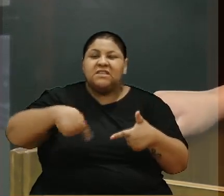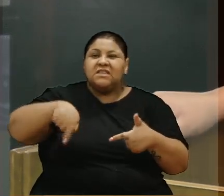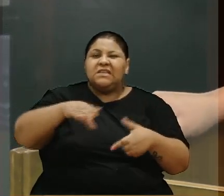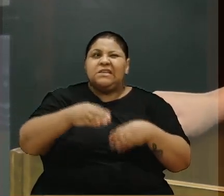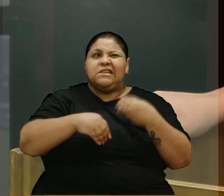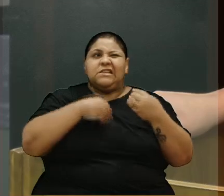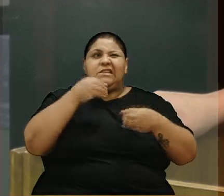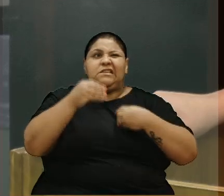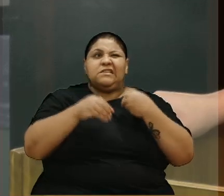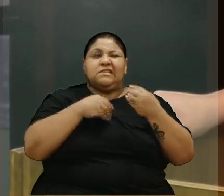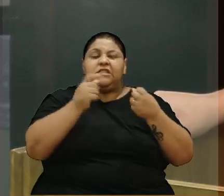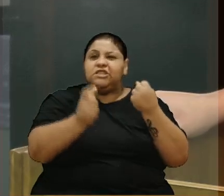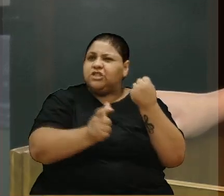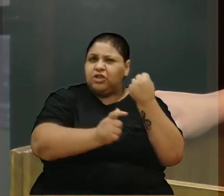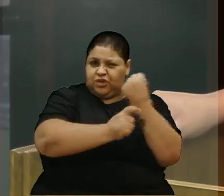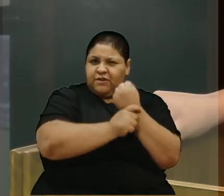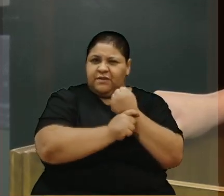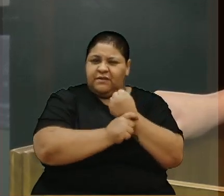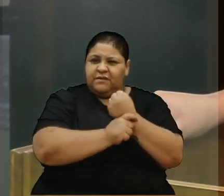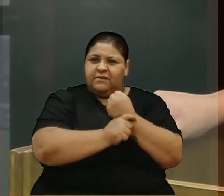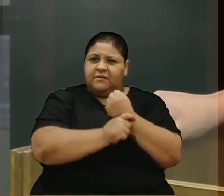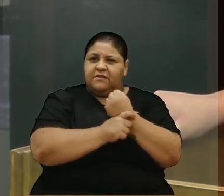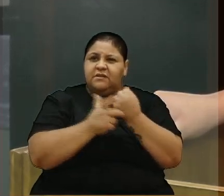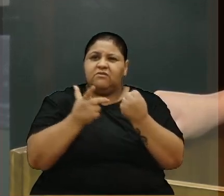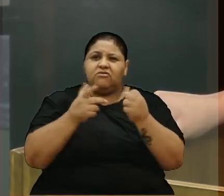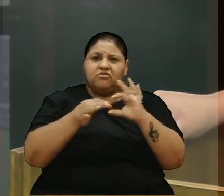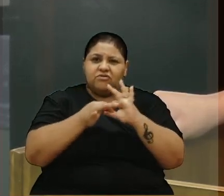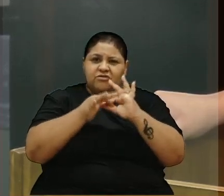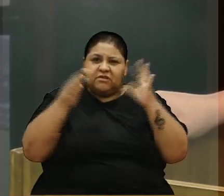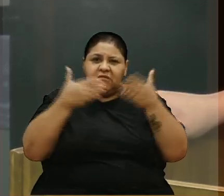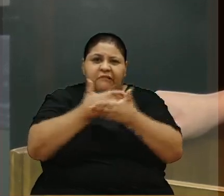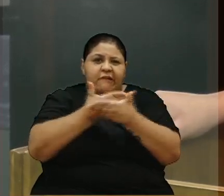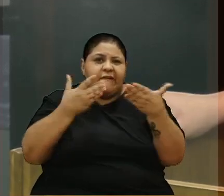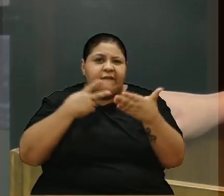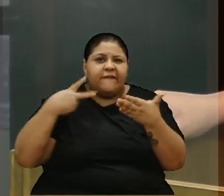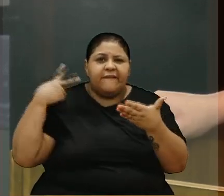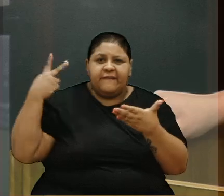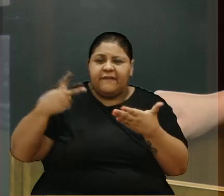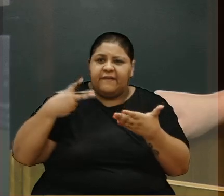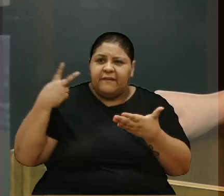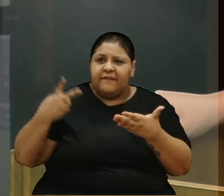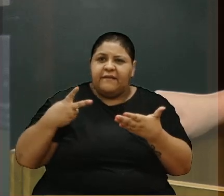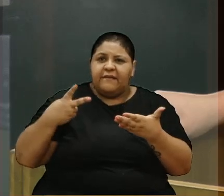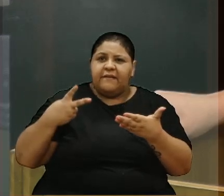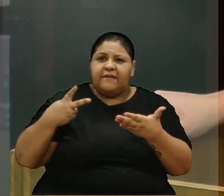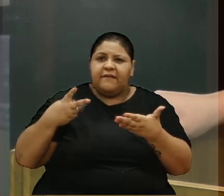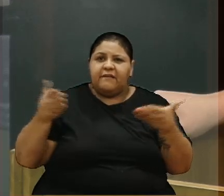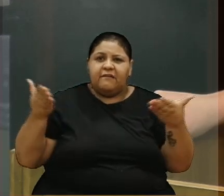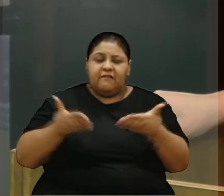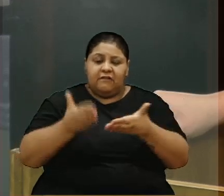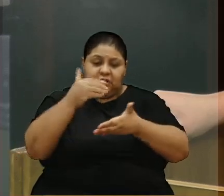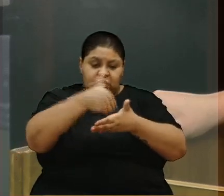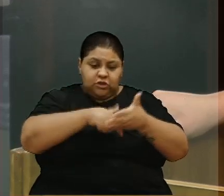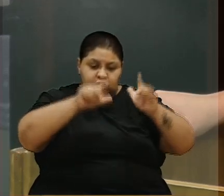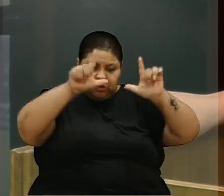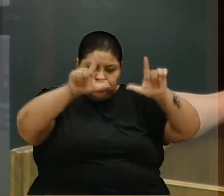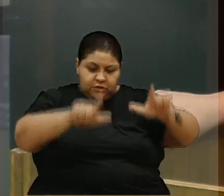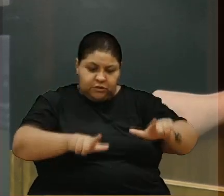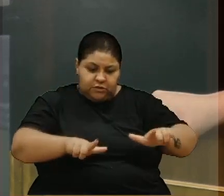tão insegura de se colocar à disposição na política para estar dentro de um espaço